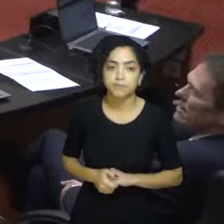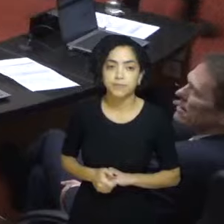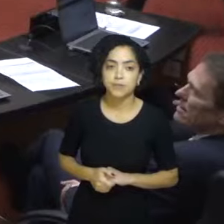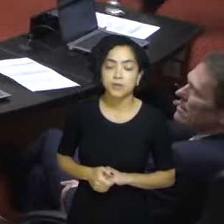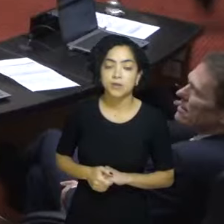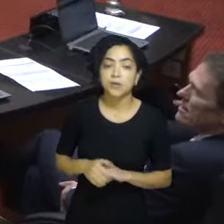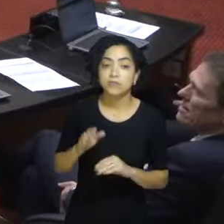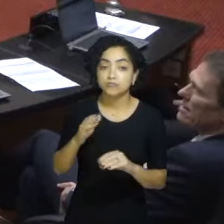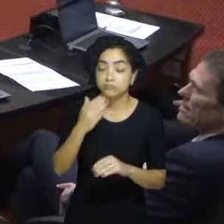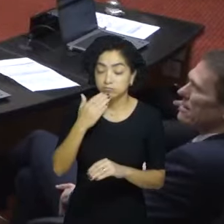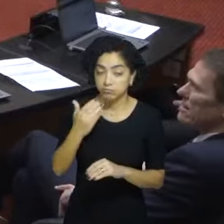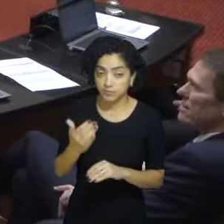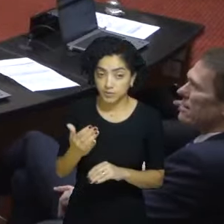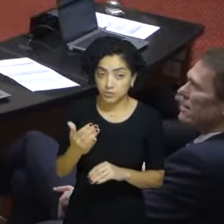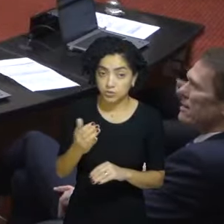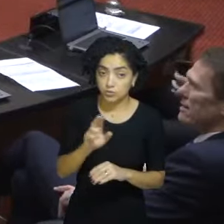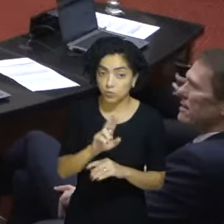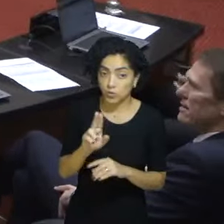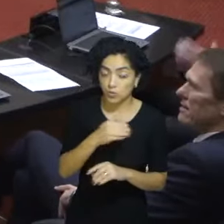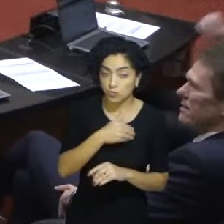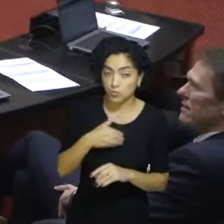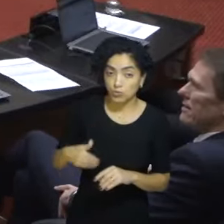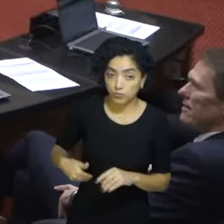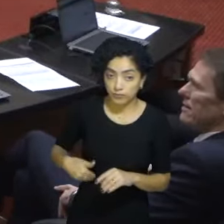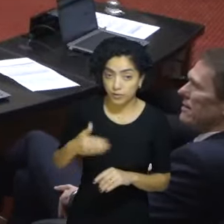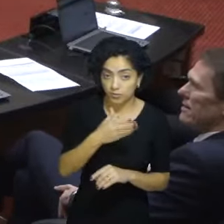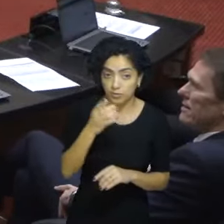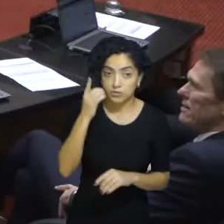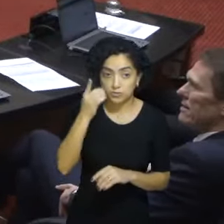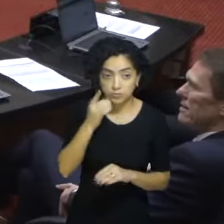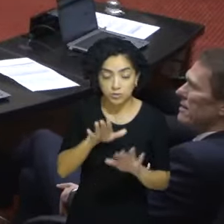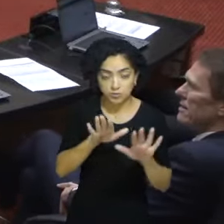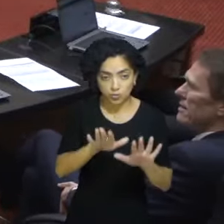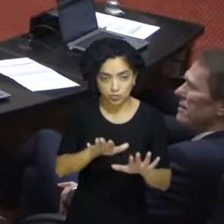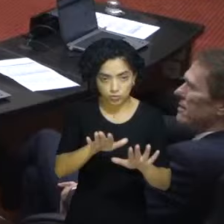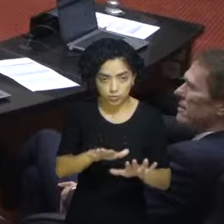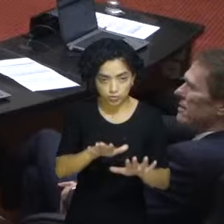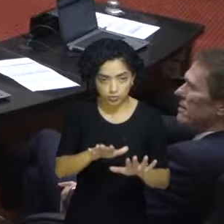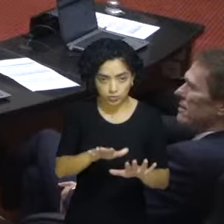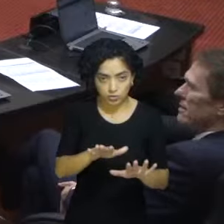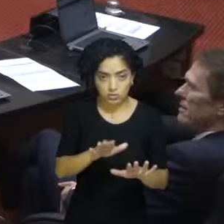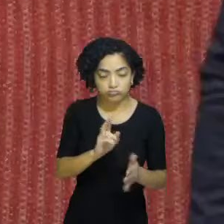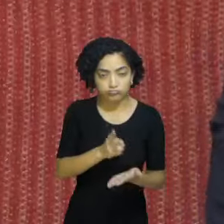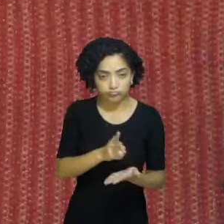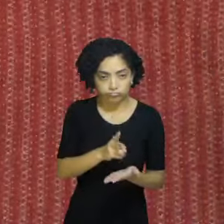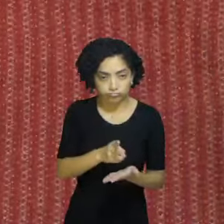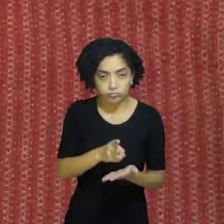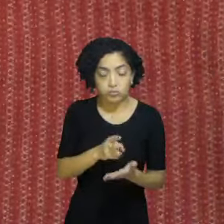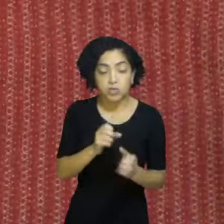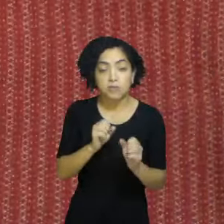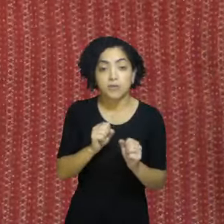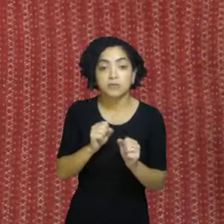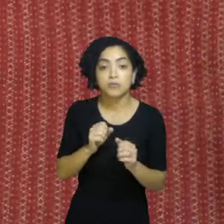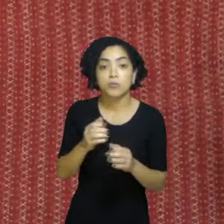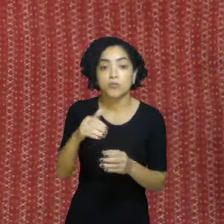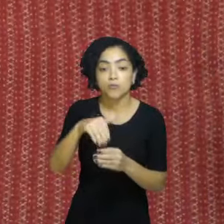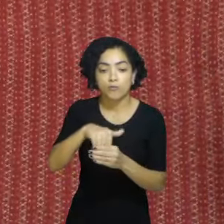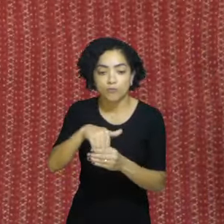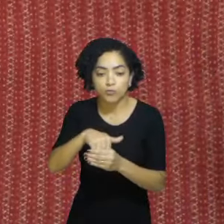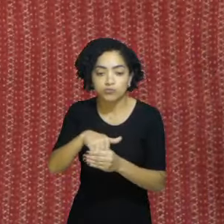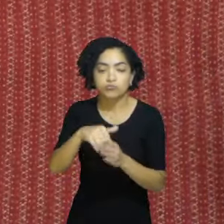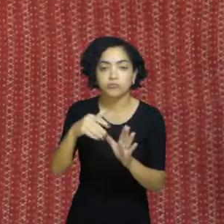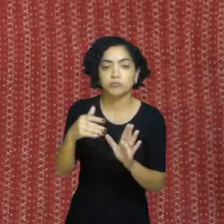um pedido em nome do governo para que os deputados permaneçam em plenário para que a gente possa fazer a votação da lei do